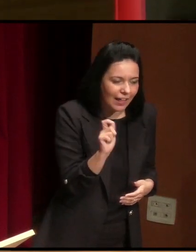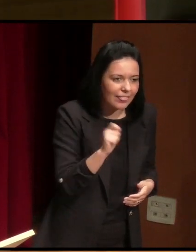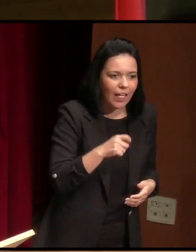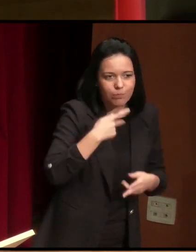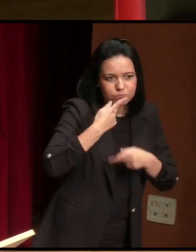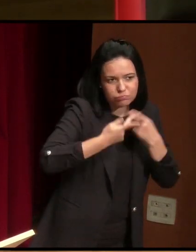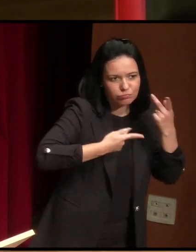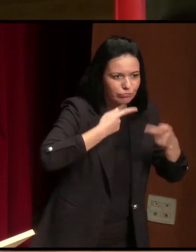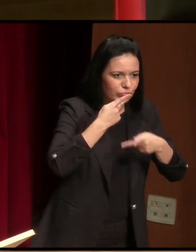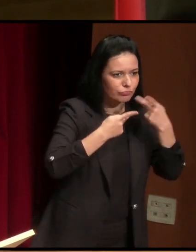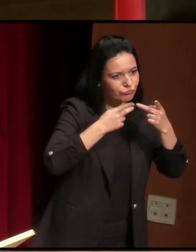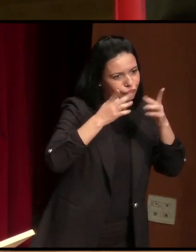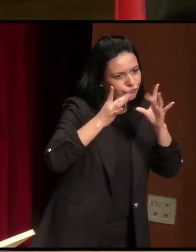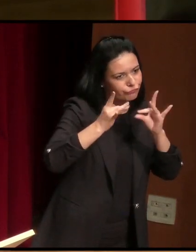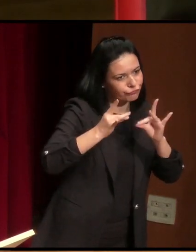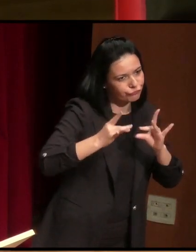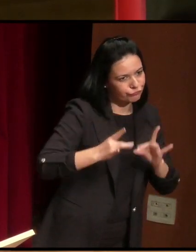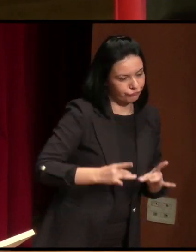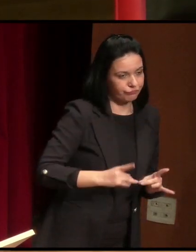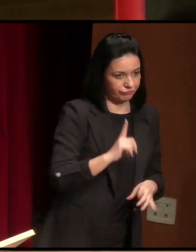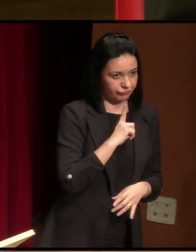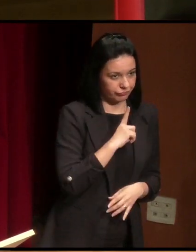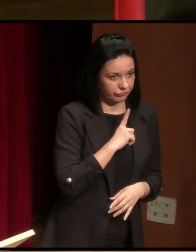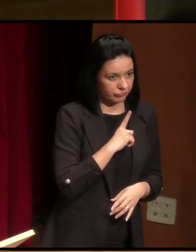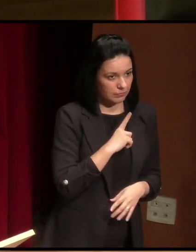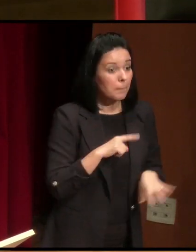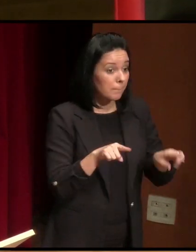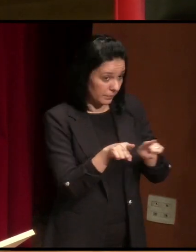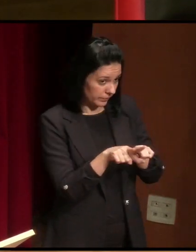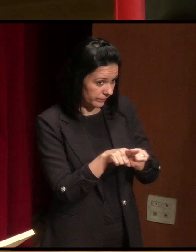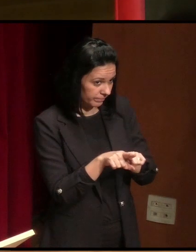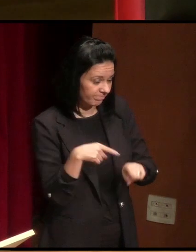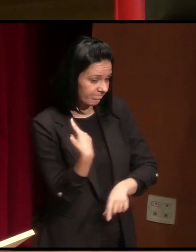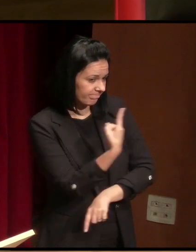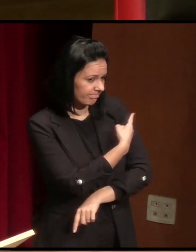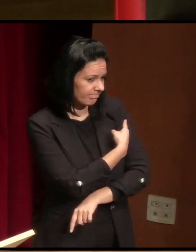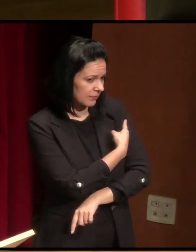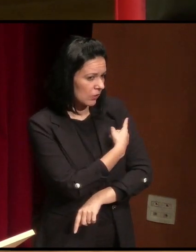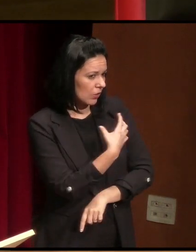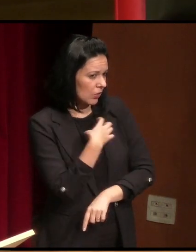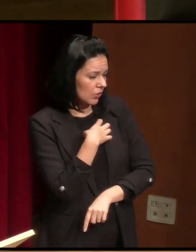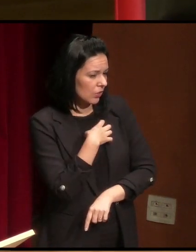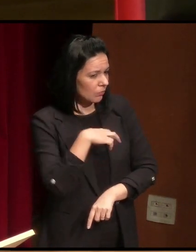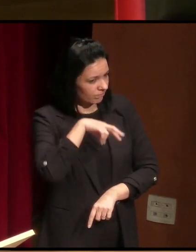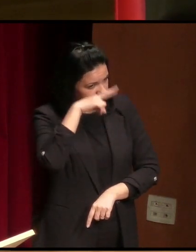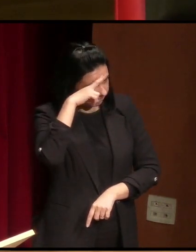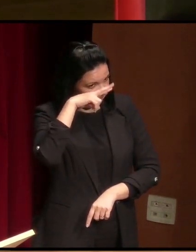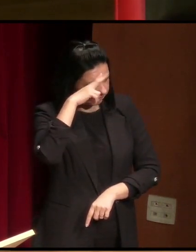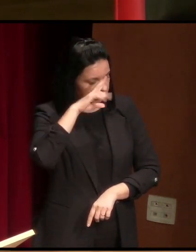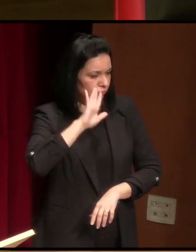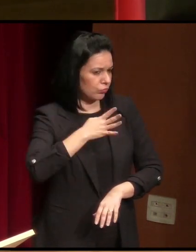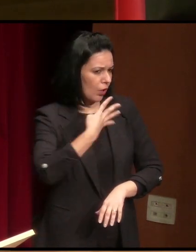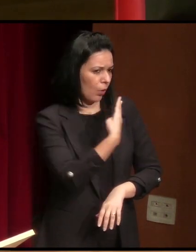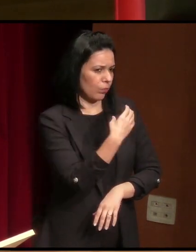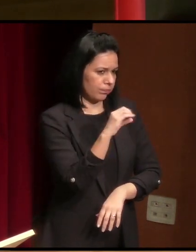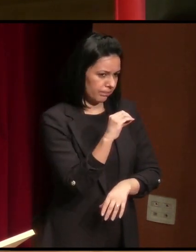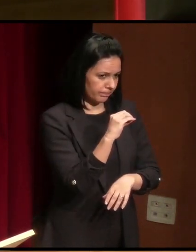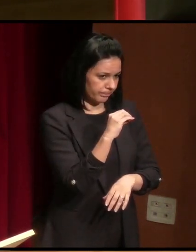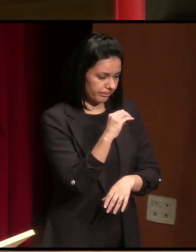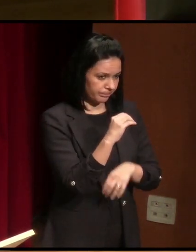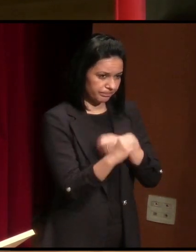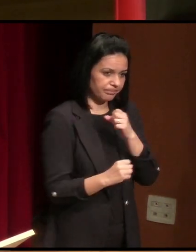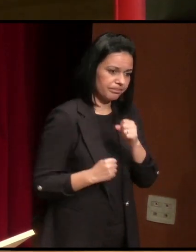assim, hoje as possibilidades, para nós que vivemos a esquina da história, tem mais de 40 anos aí,